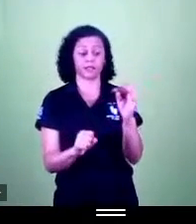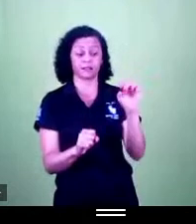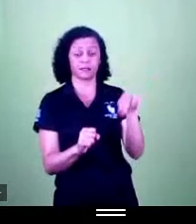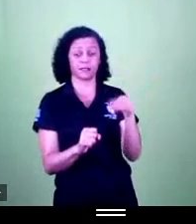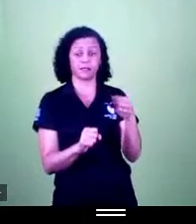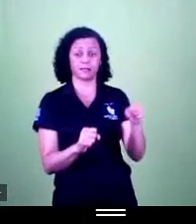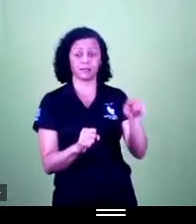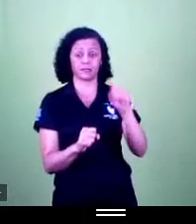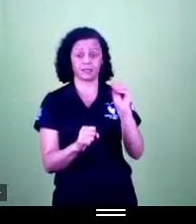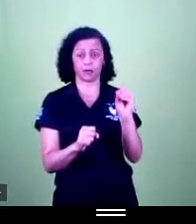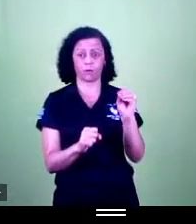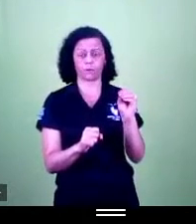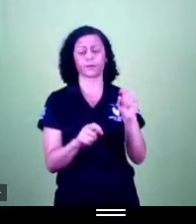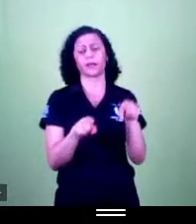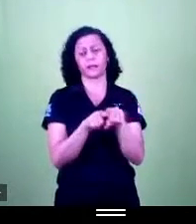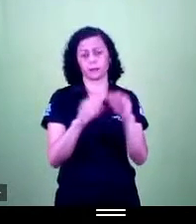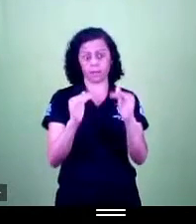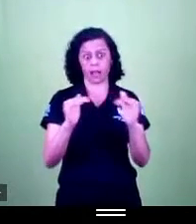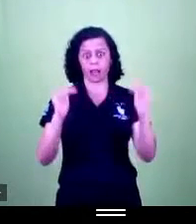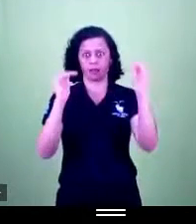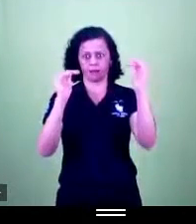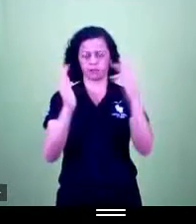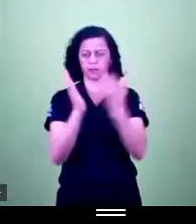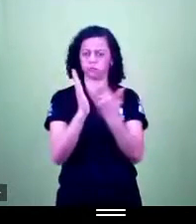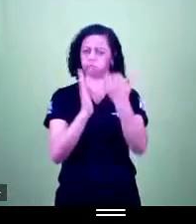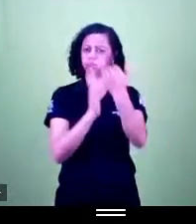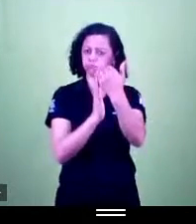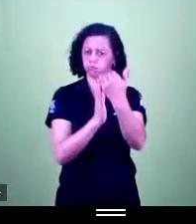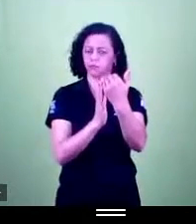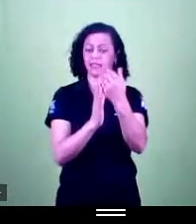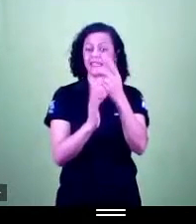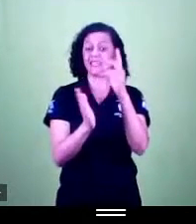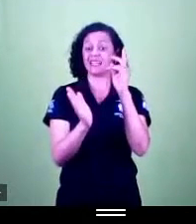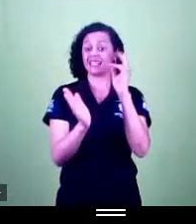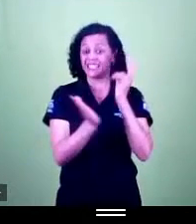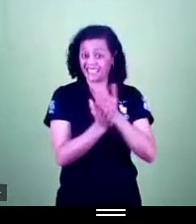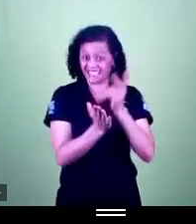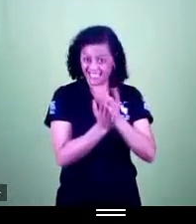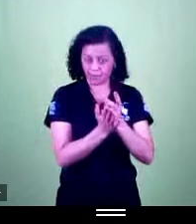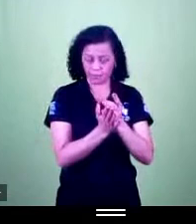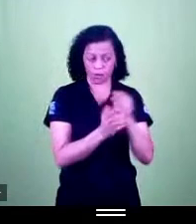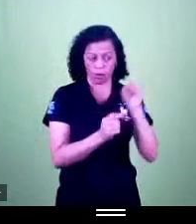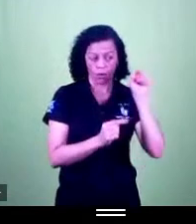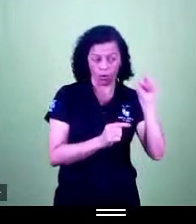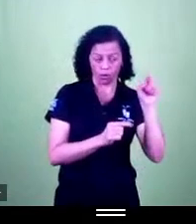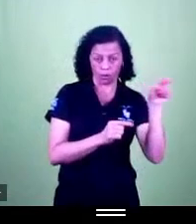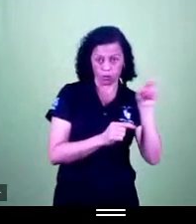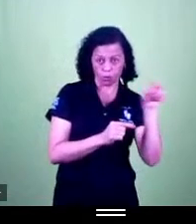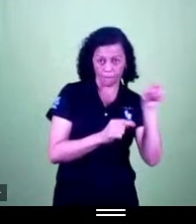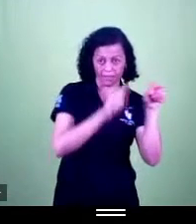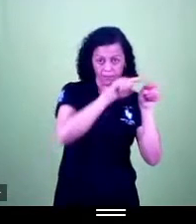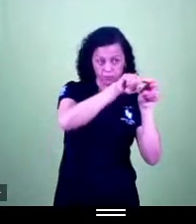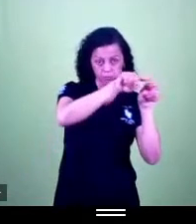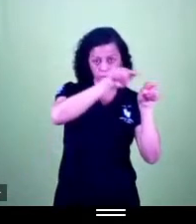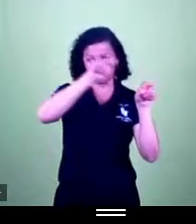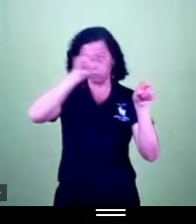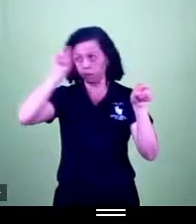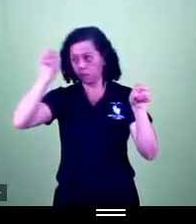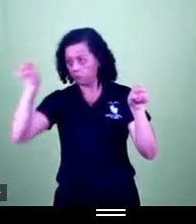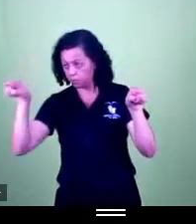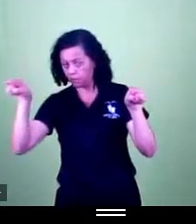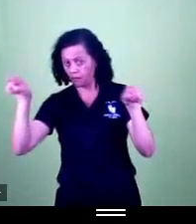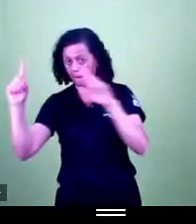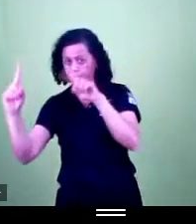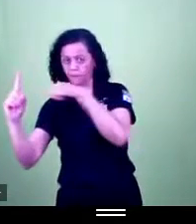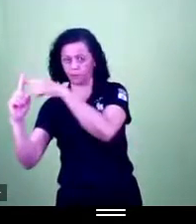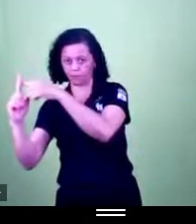tanto quanto a elevação quanto a queda, sempre vai do menos para o mais. Tá? Então, para a gente não